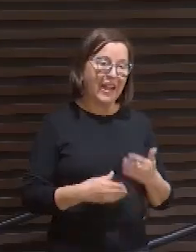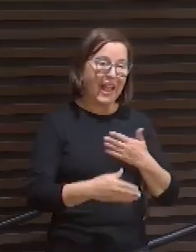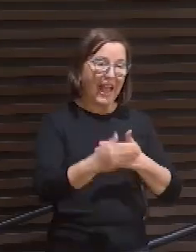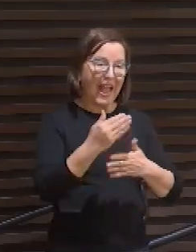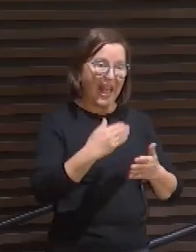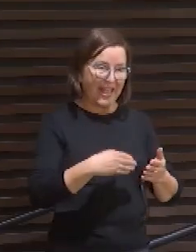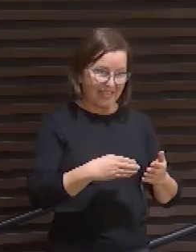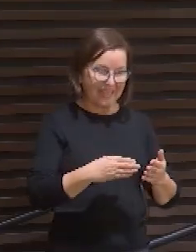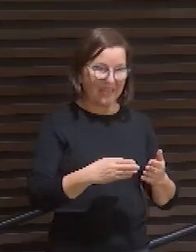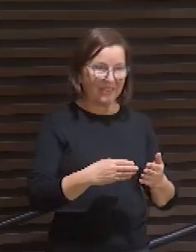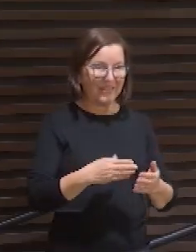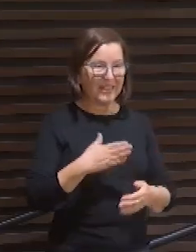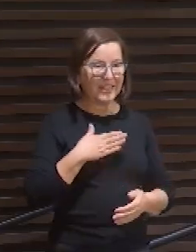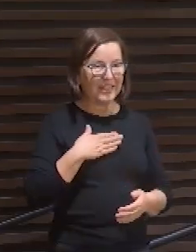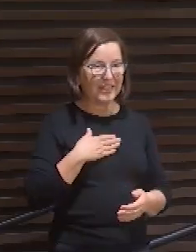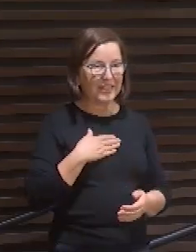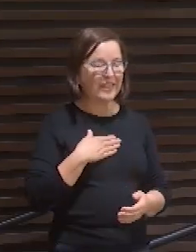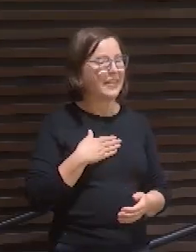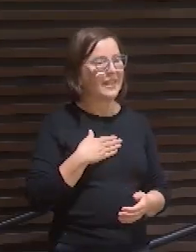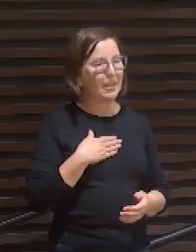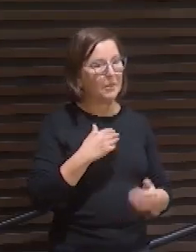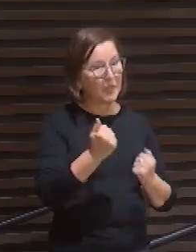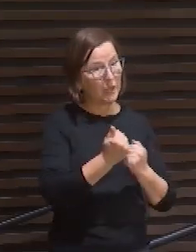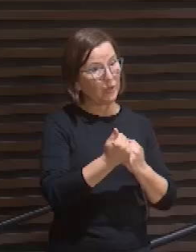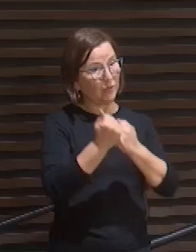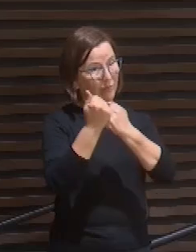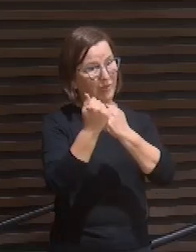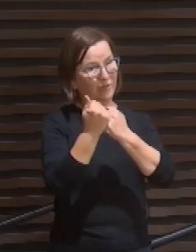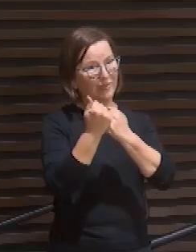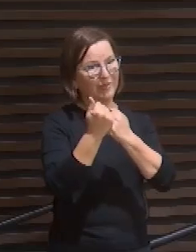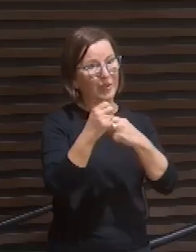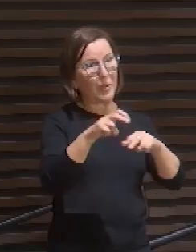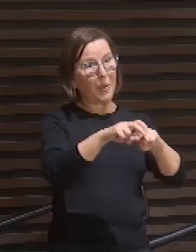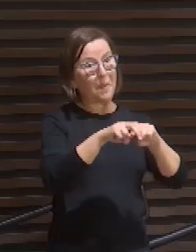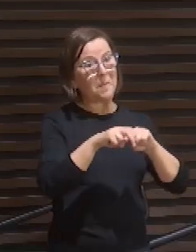morte e ressurreição. Você crê nisso?